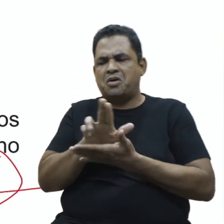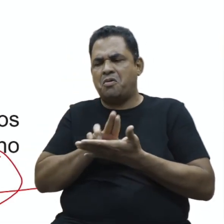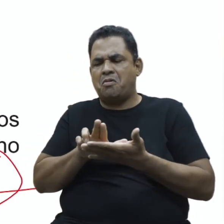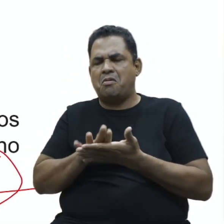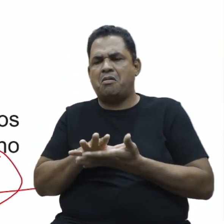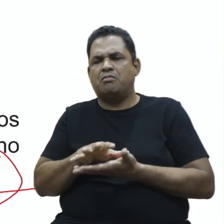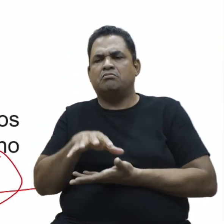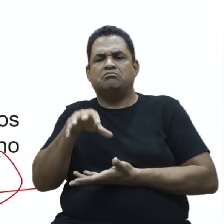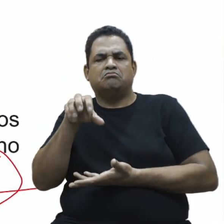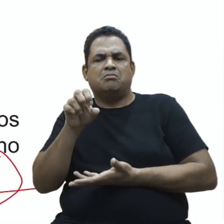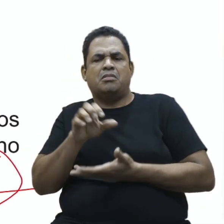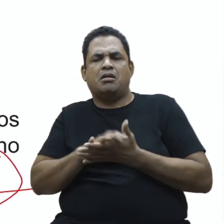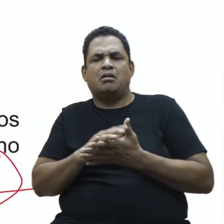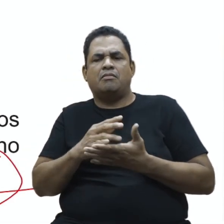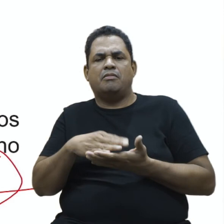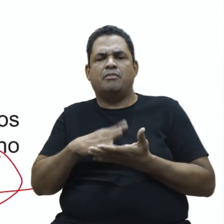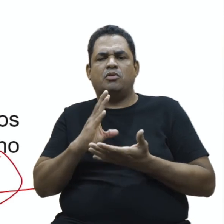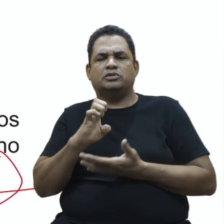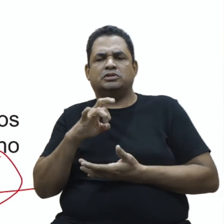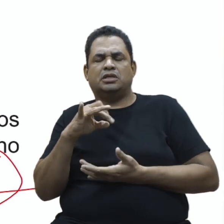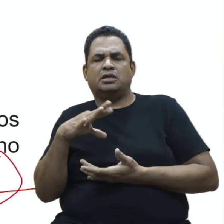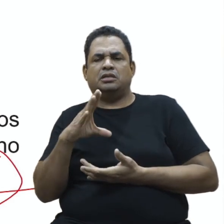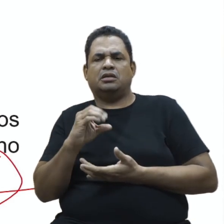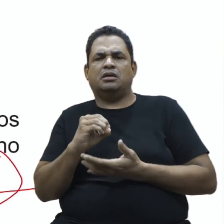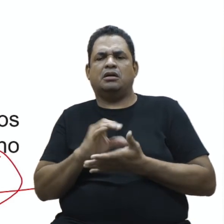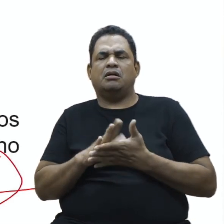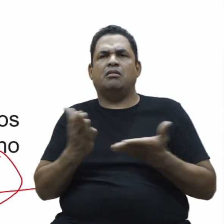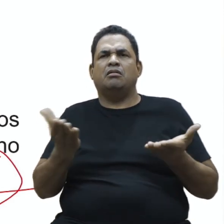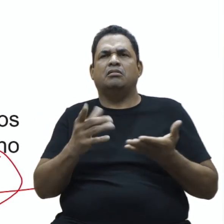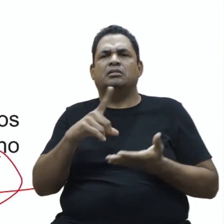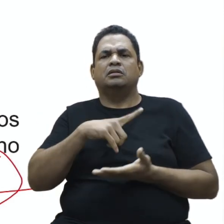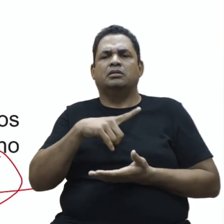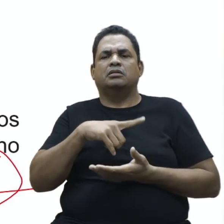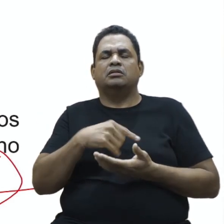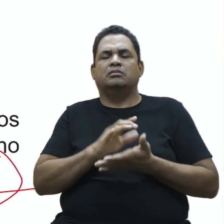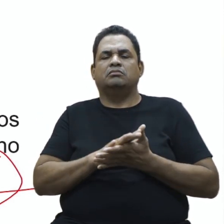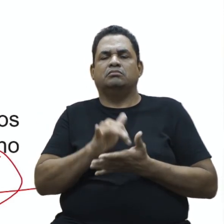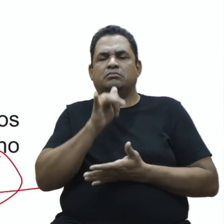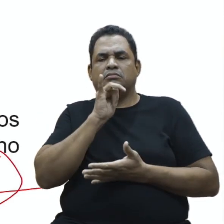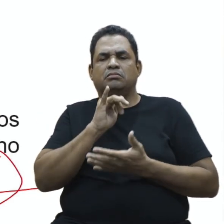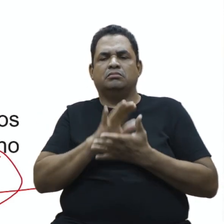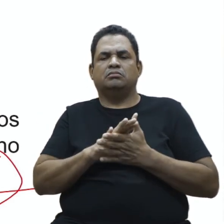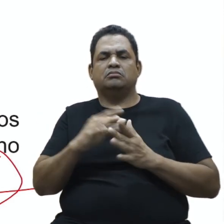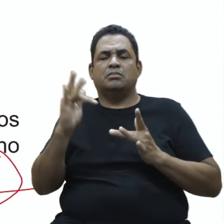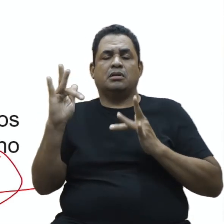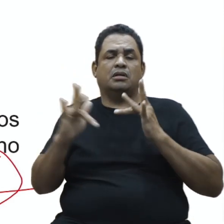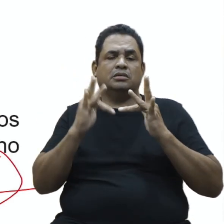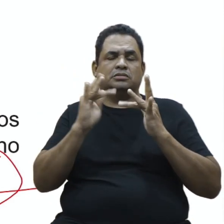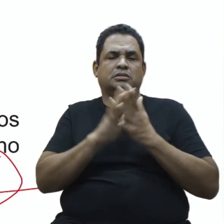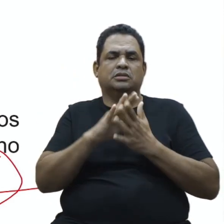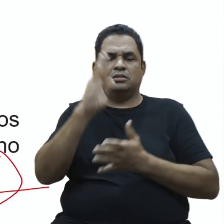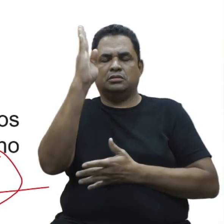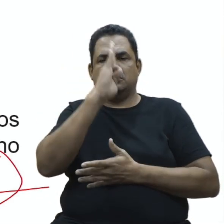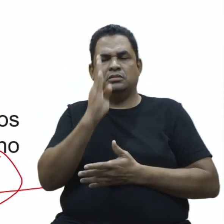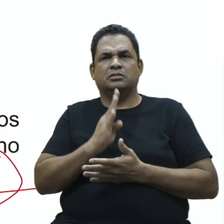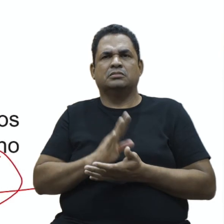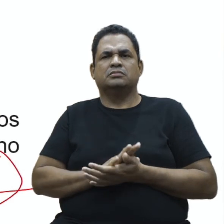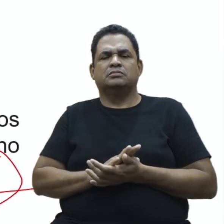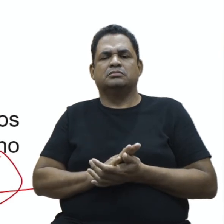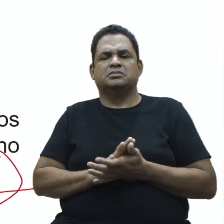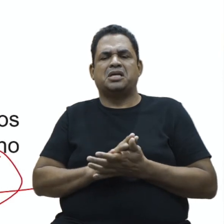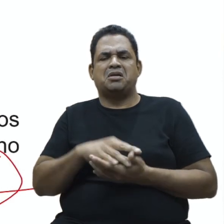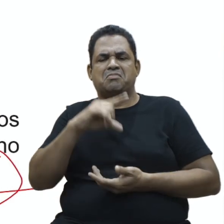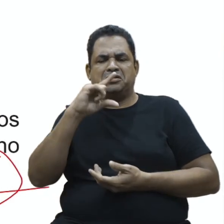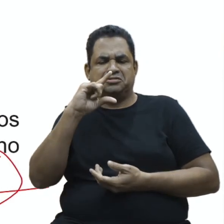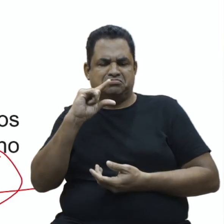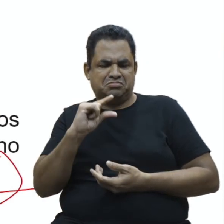famoso centrão. Nós temos aí exemplos clássicos no Brasil. Então, tem partido nanico, que tem,